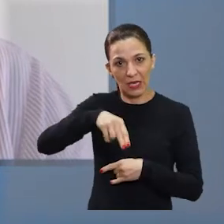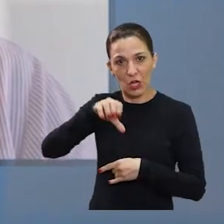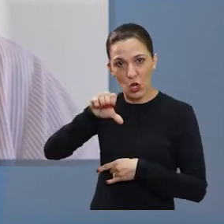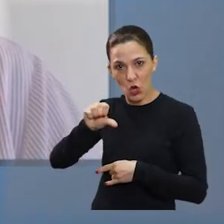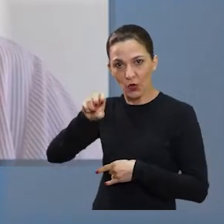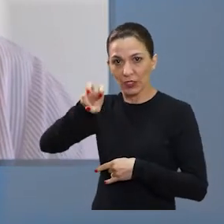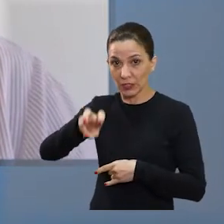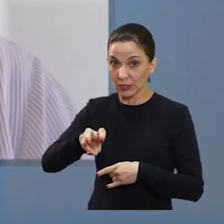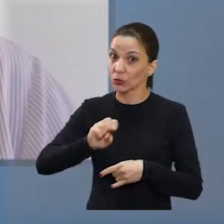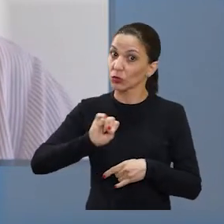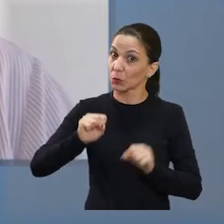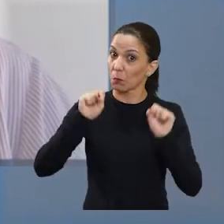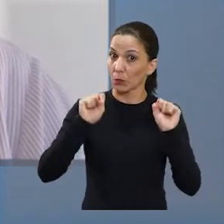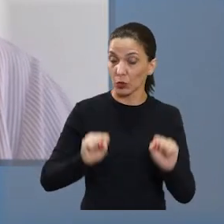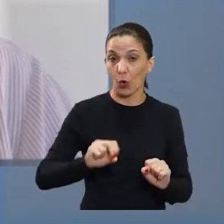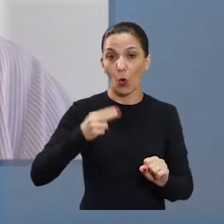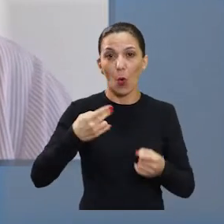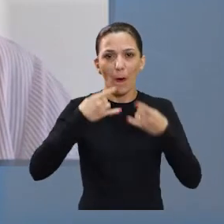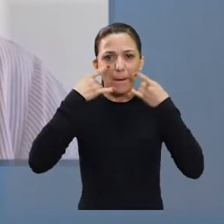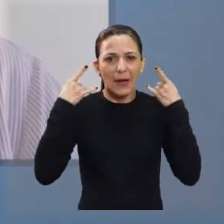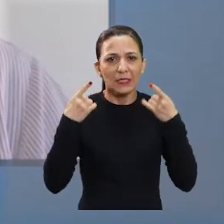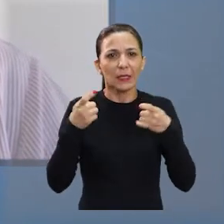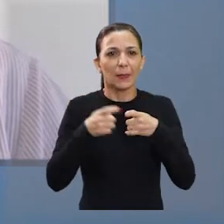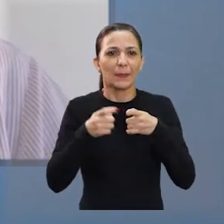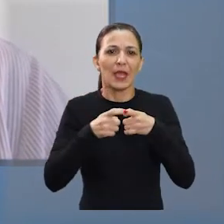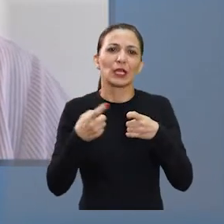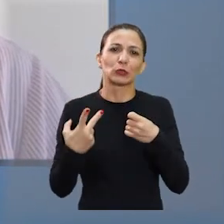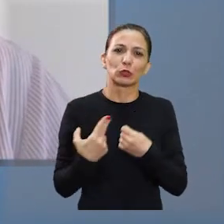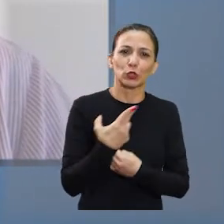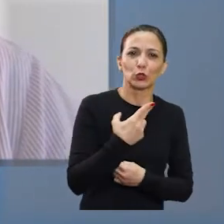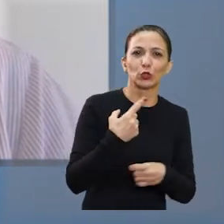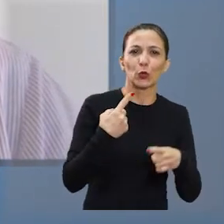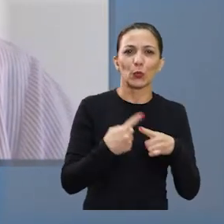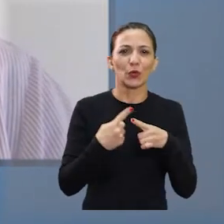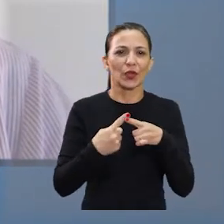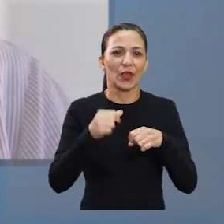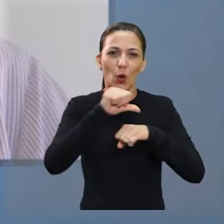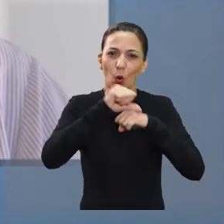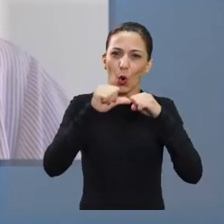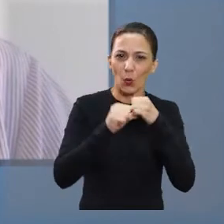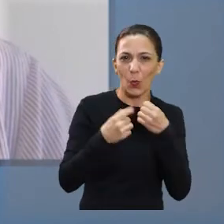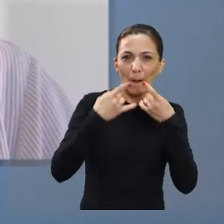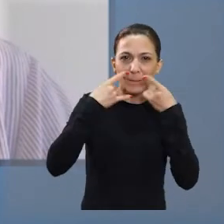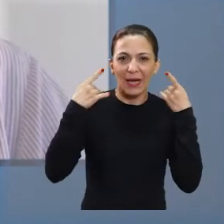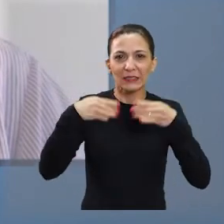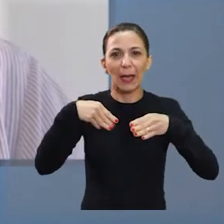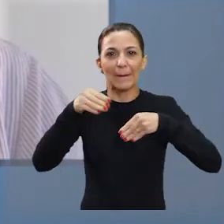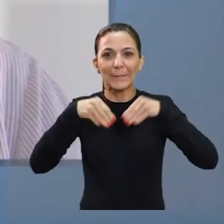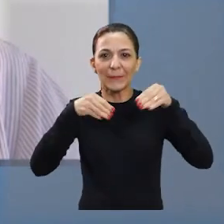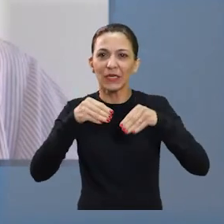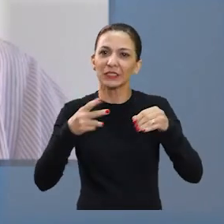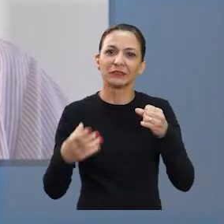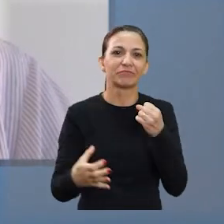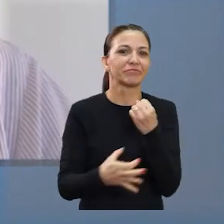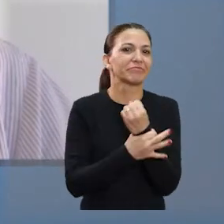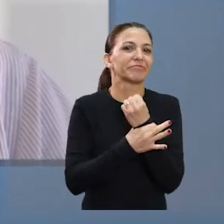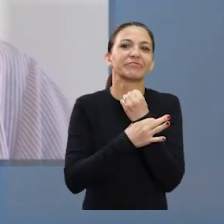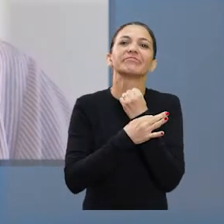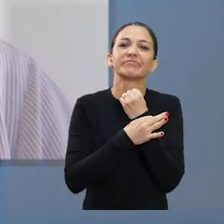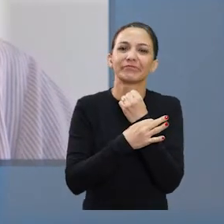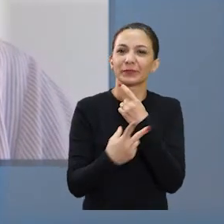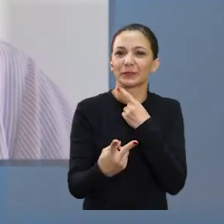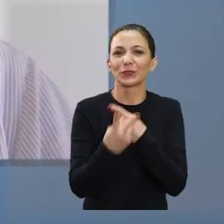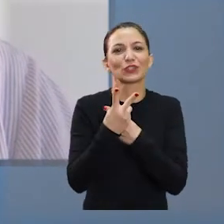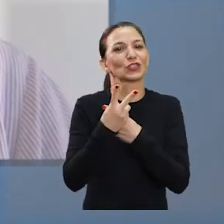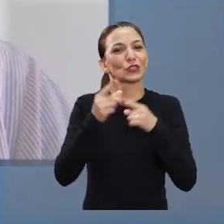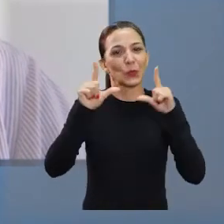usar máscara N95 ou máscara cirúrgica, porque a máscara de pano realmente tem uma proteção menor contra essa variante, tá?